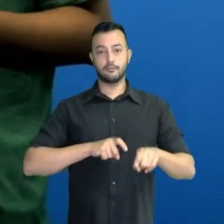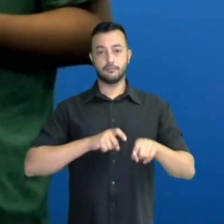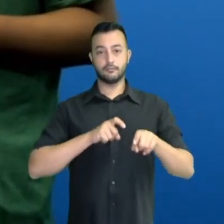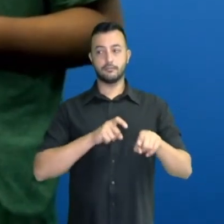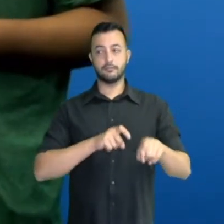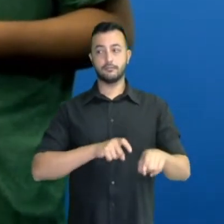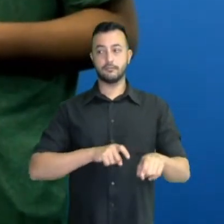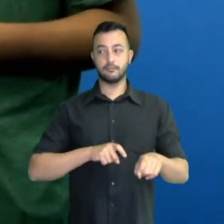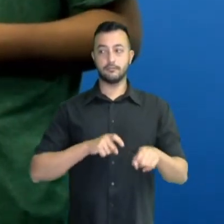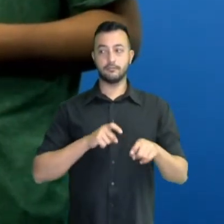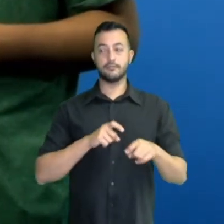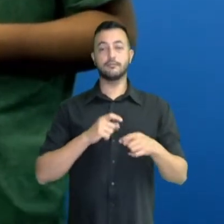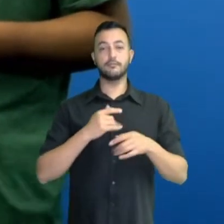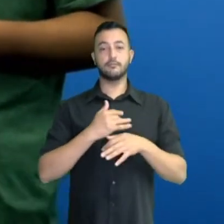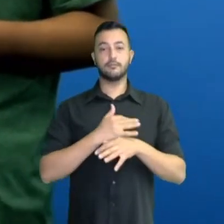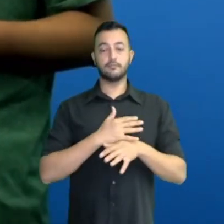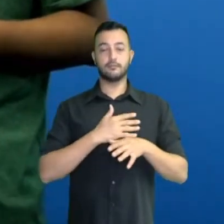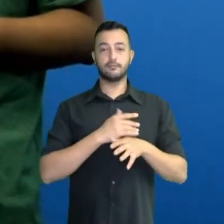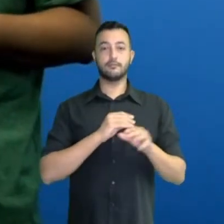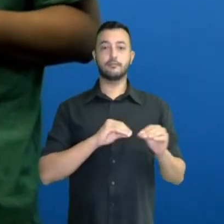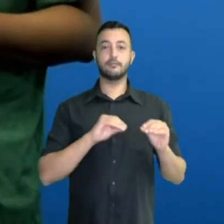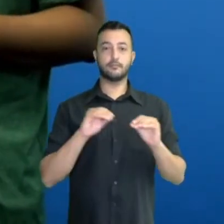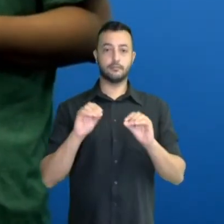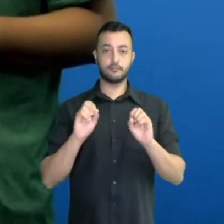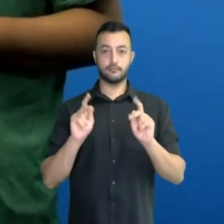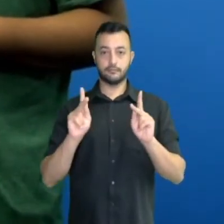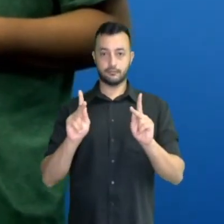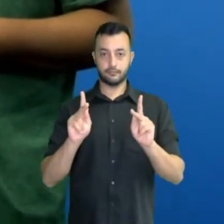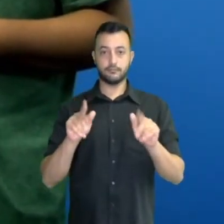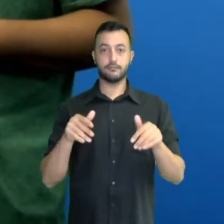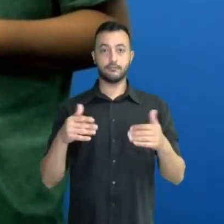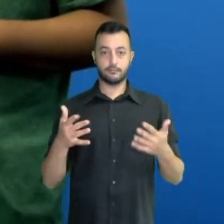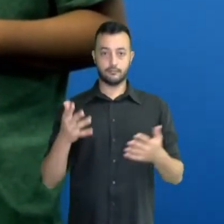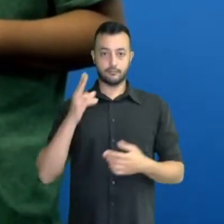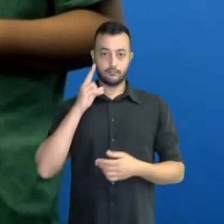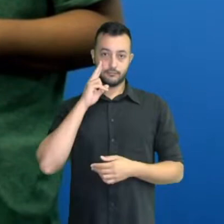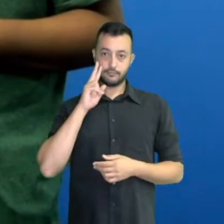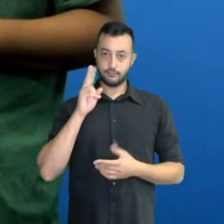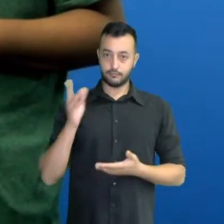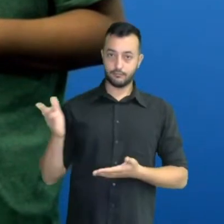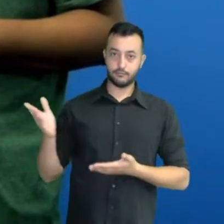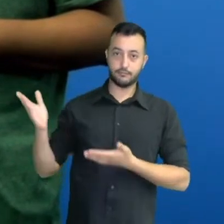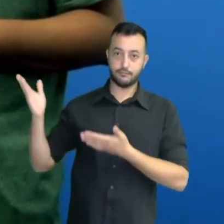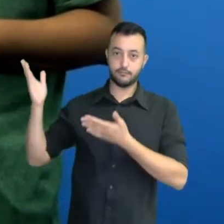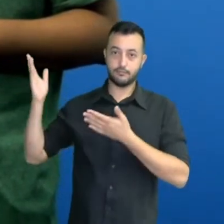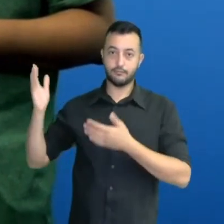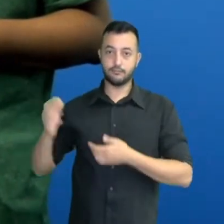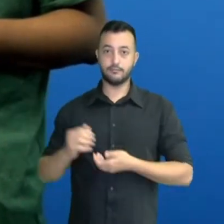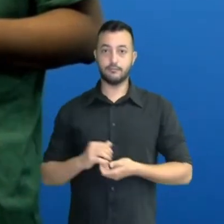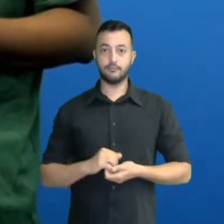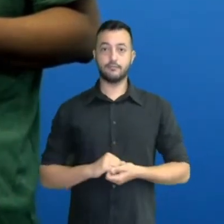campo para ir para as cidades, ok? Então vamos dar uma olhadinha.